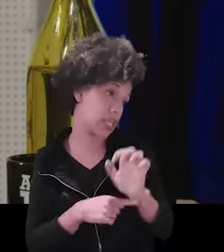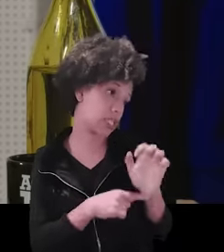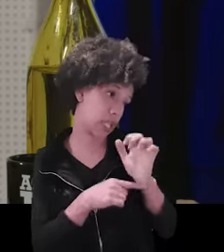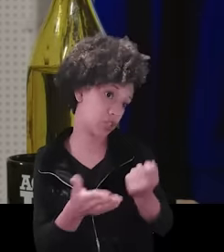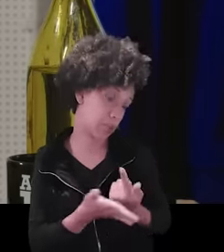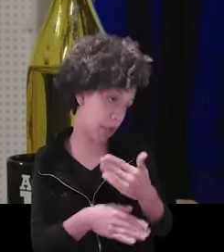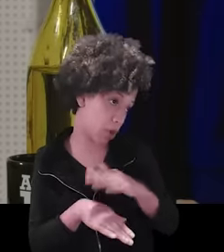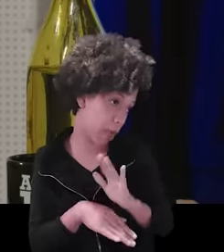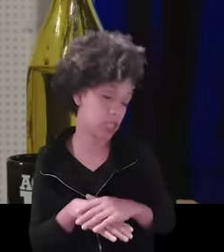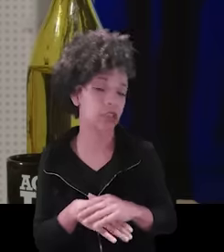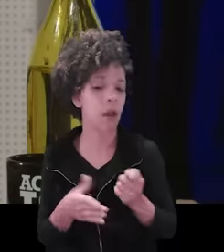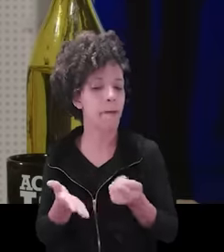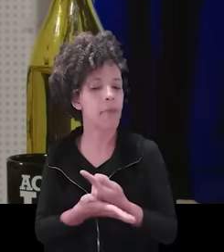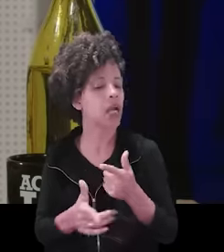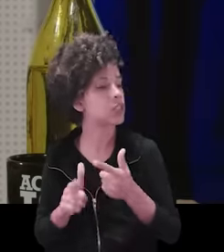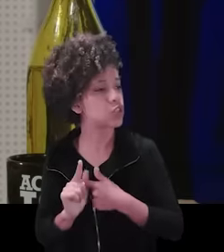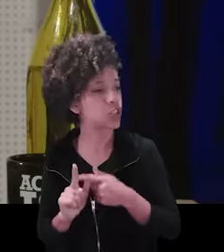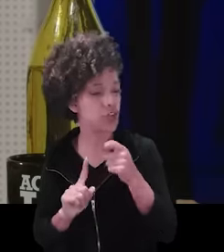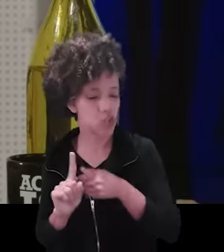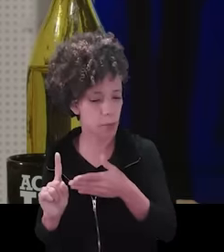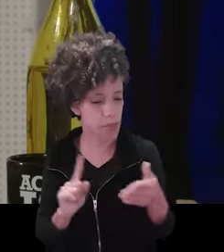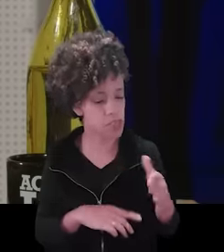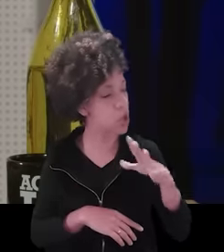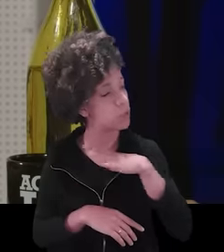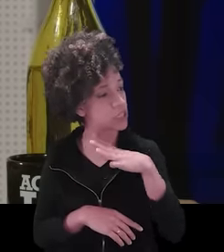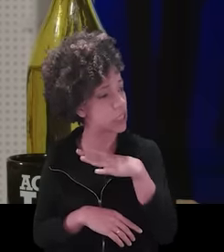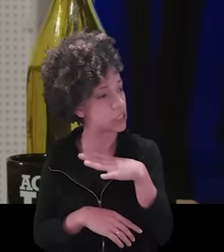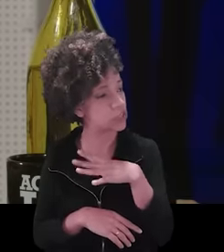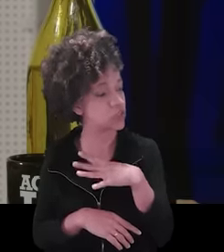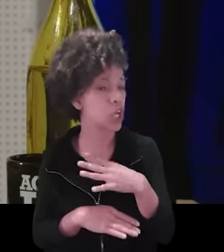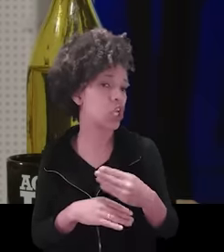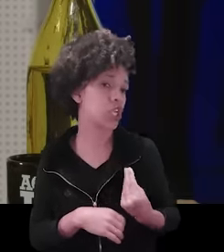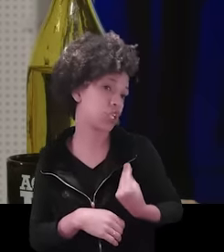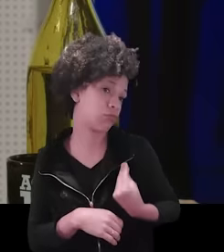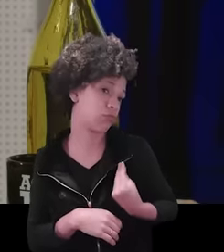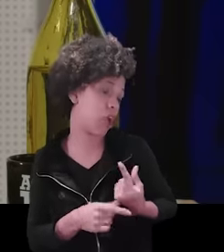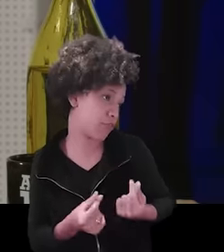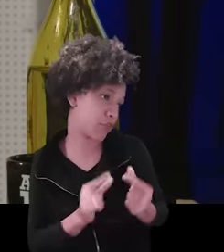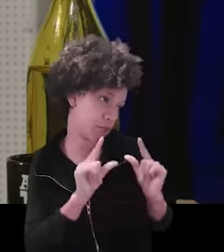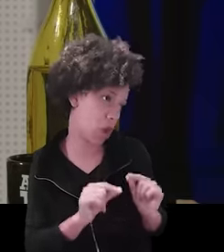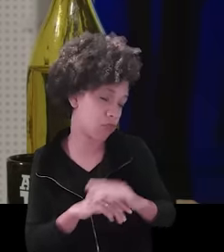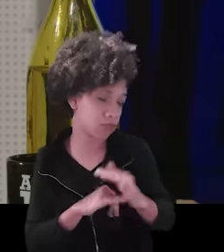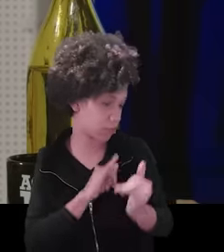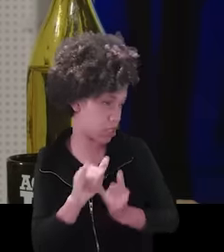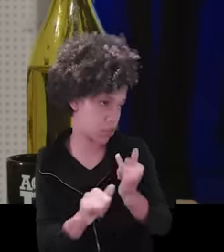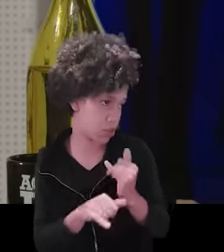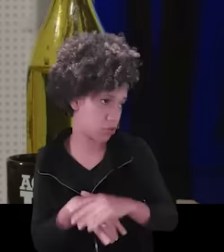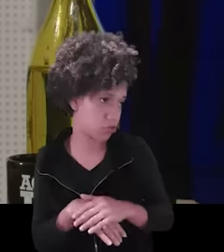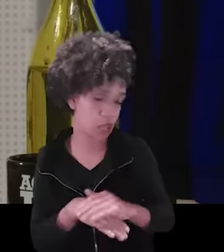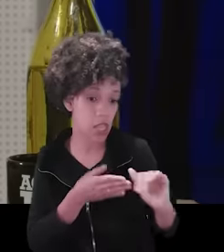estados que pagam mais pagando as contas é uma cidade que o custo de vida é menor e